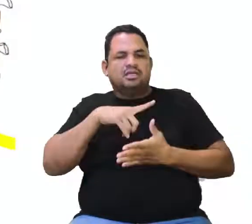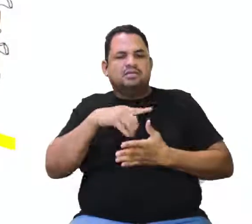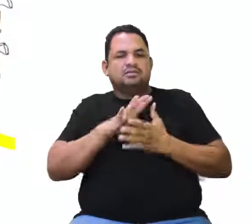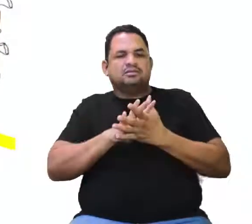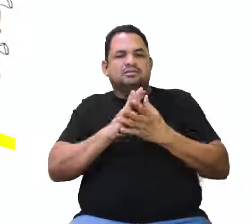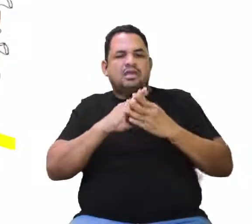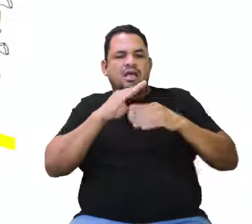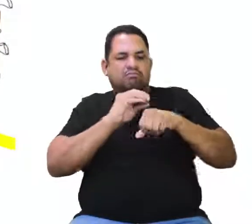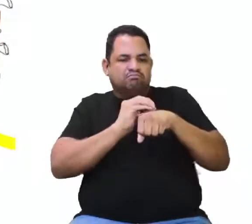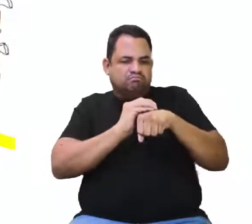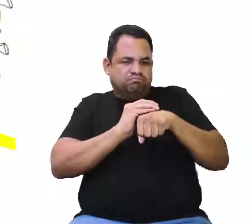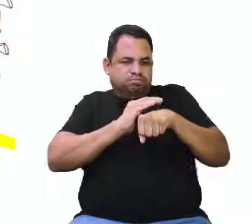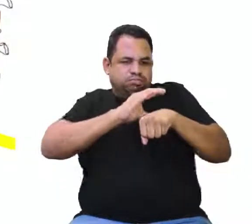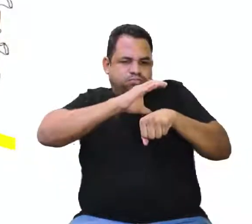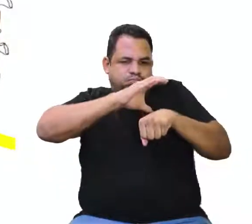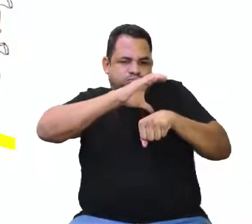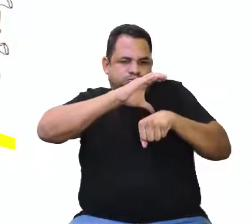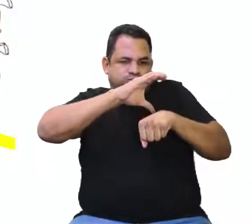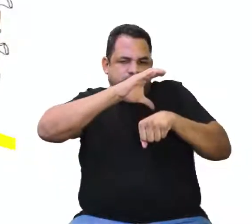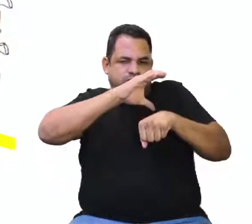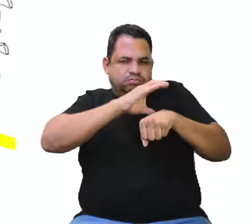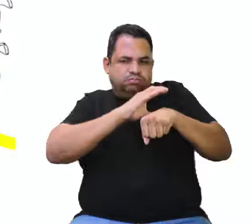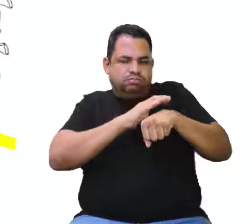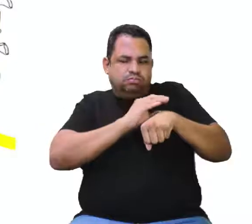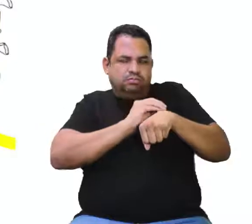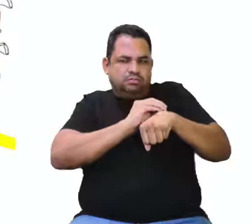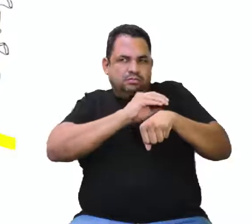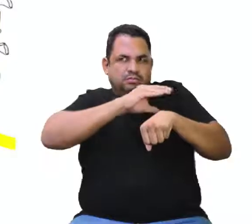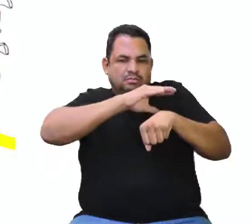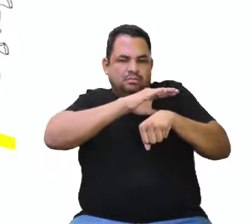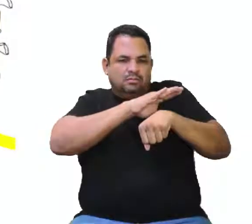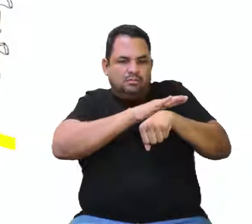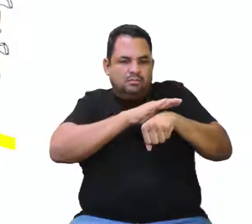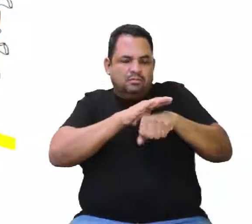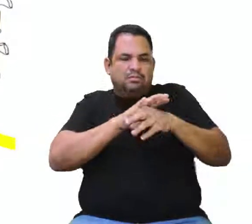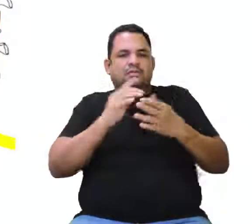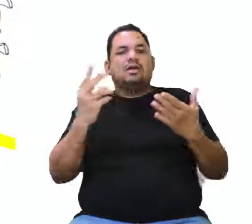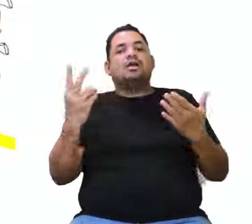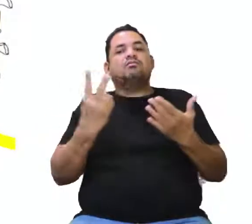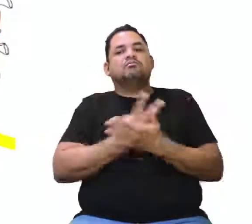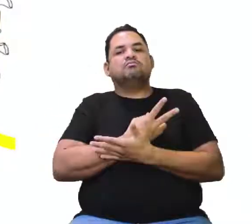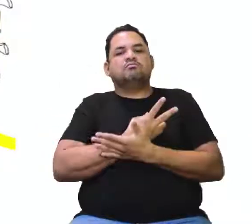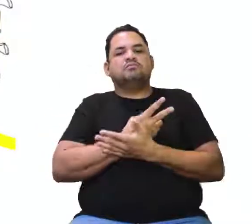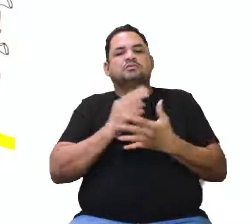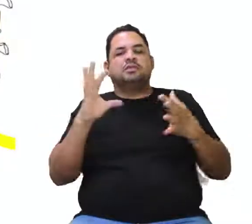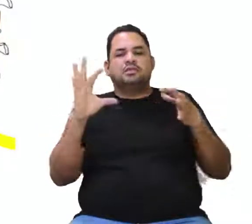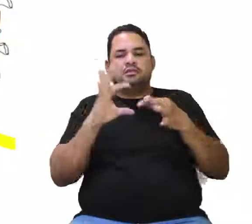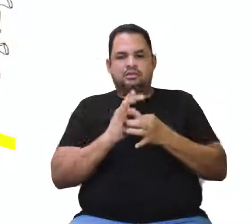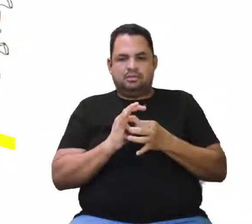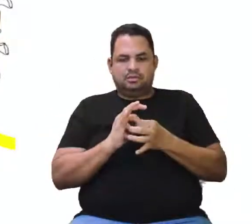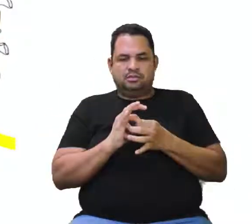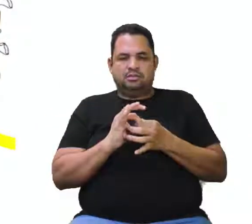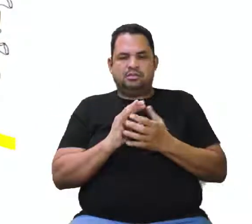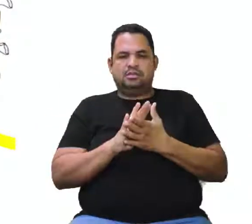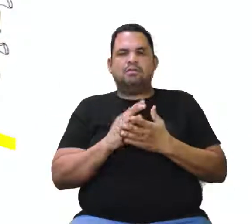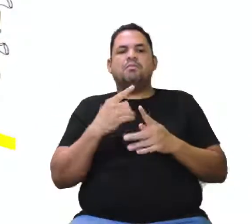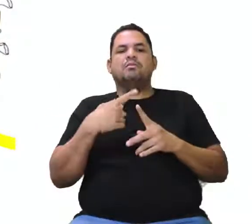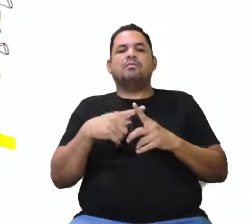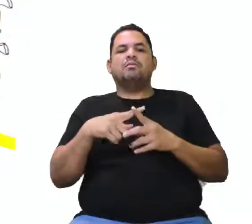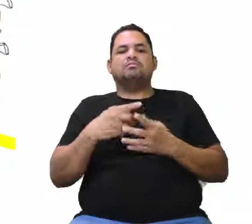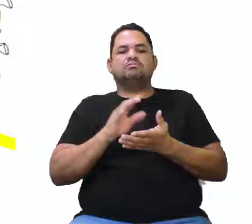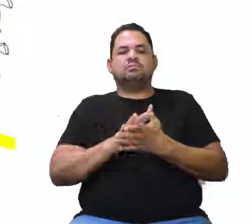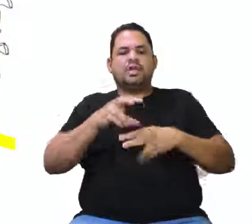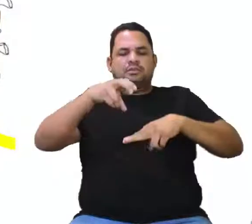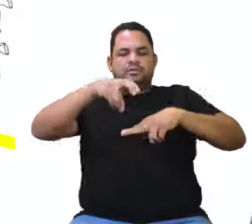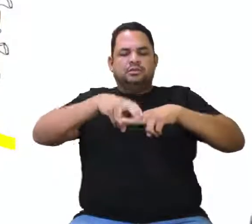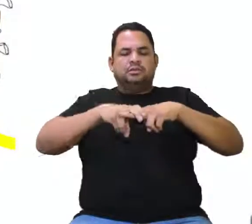uma inflamação. E essa inflamação vai gerar uma doença associada. Então, por que eu tenho que sentar